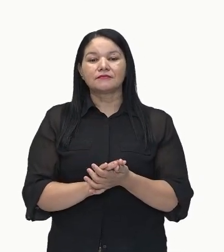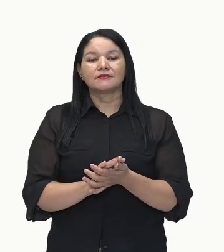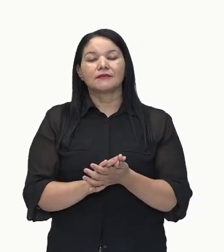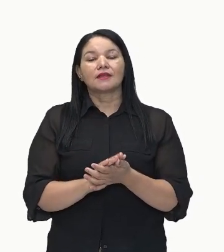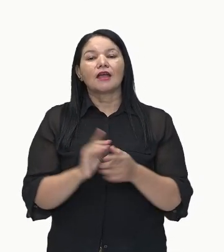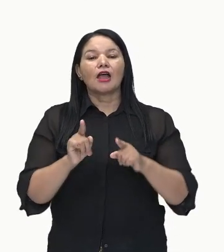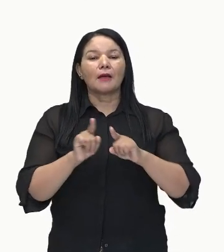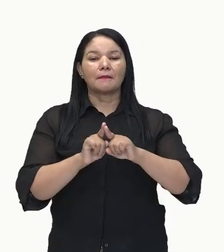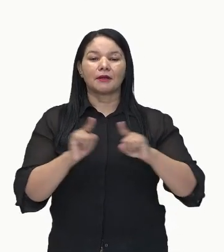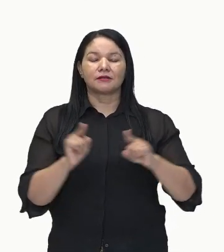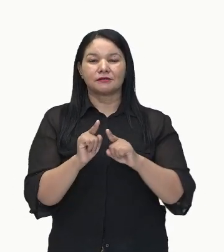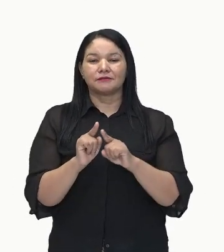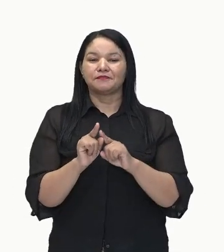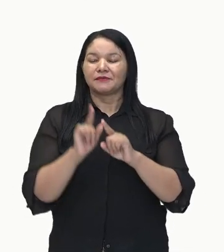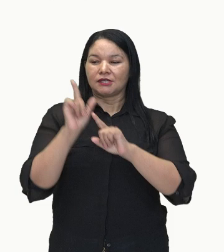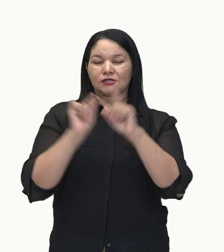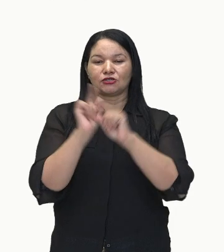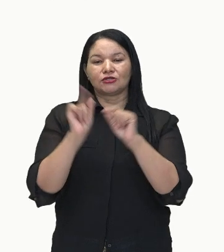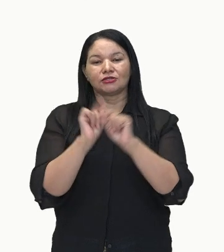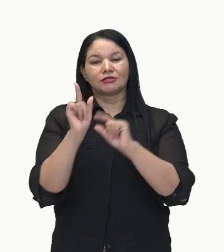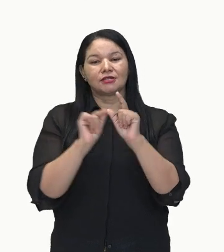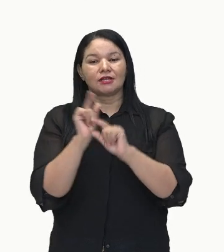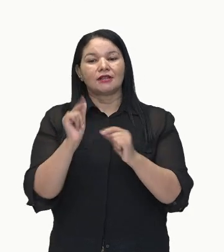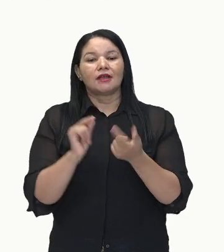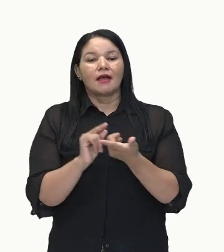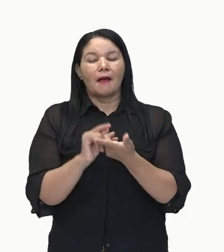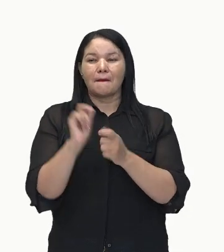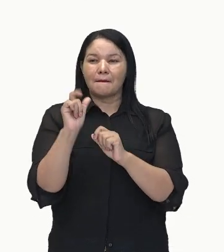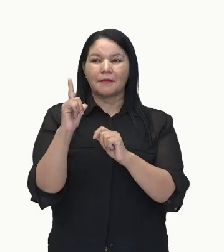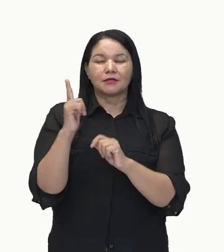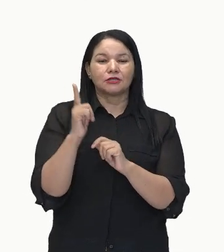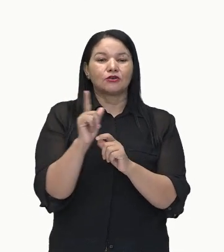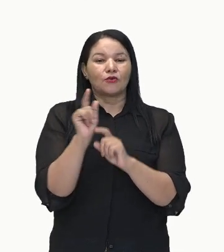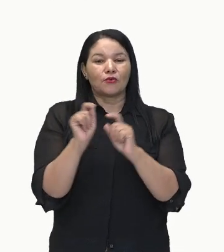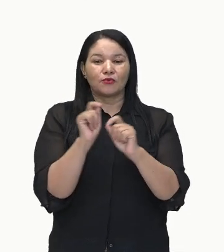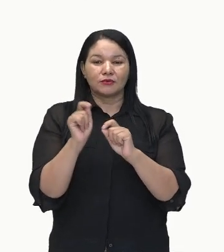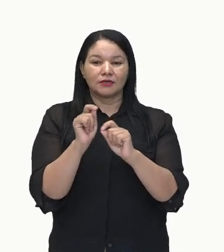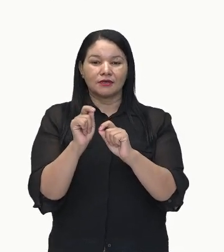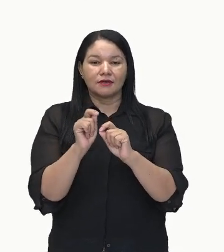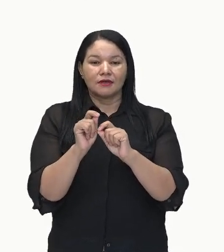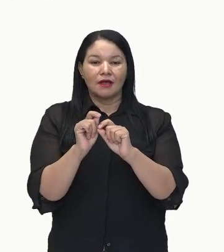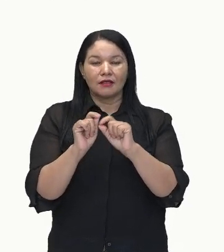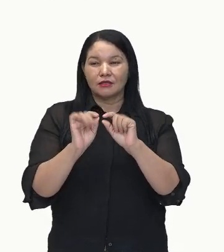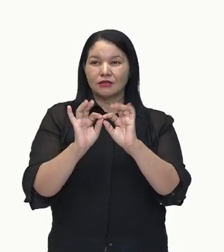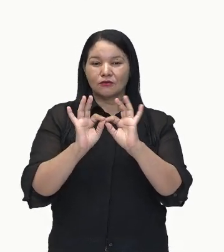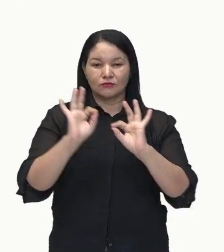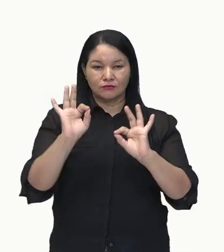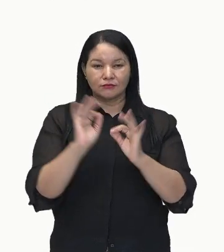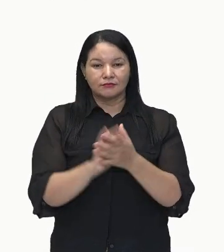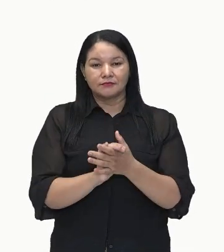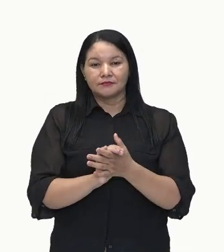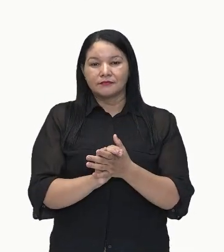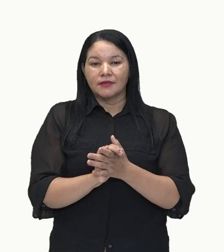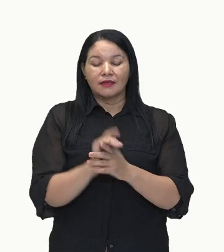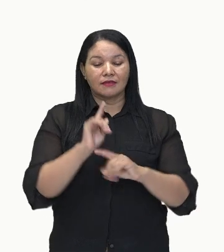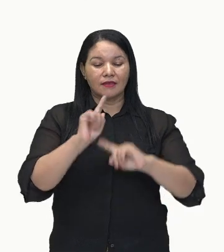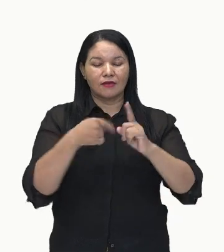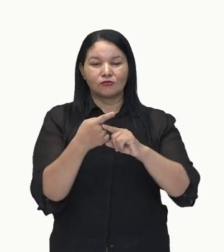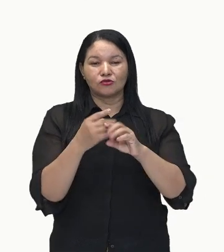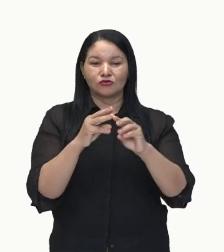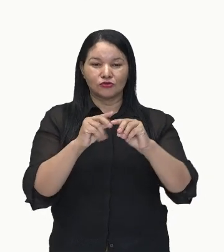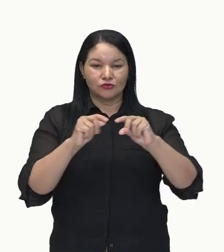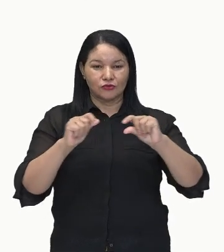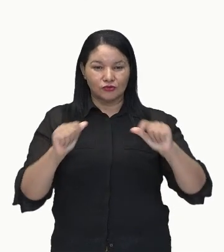cadentes brilham num instante, as mais das vezes com a luz de escândalo, e somem-se logo nas trevas